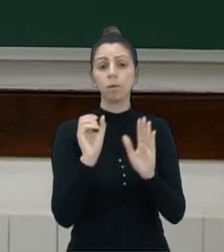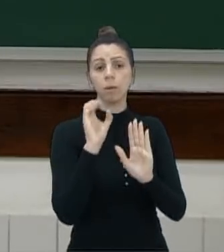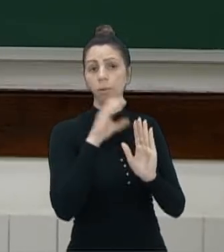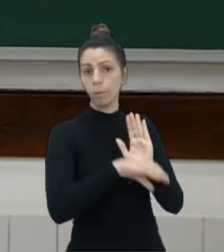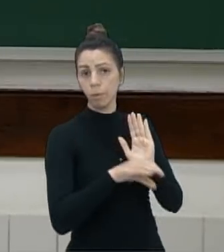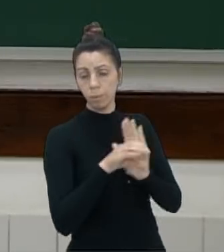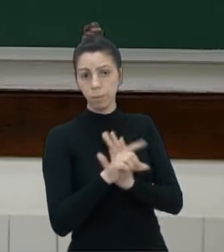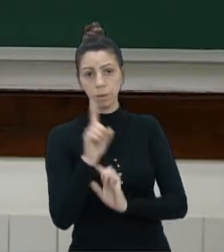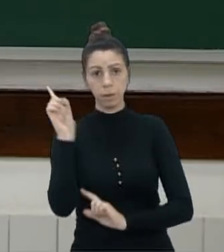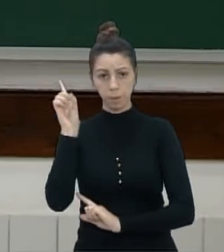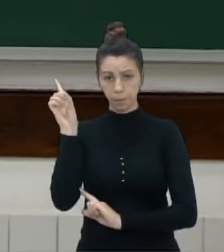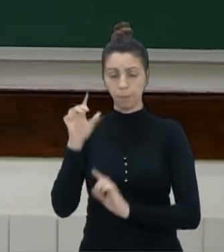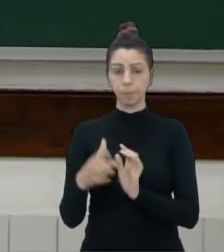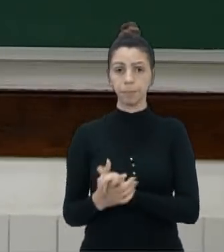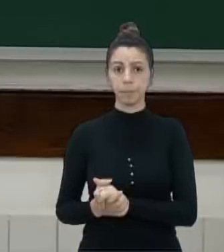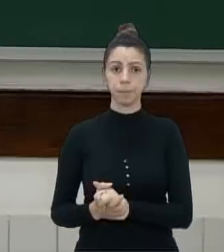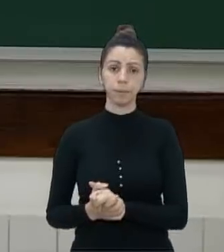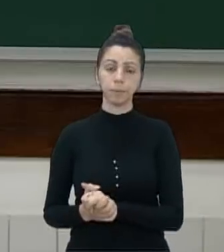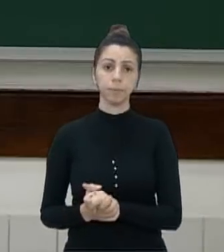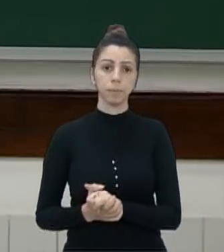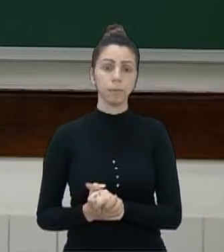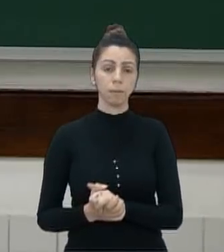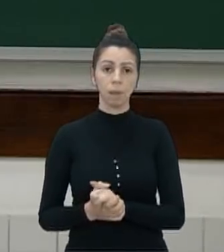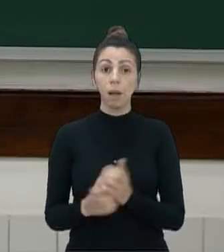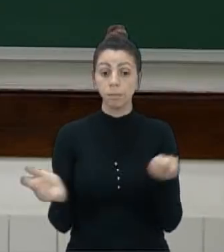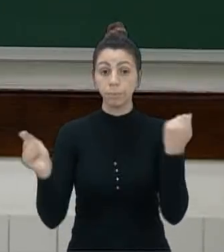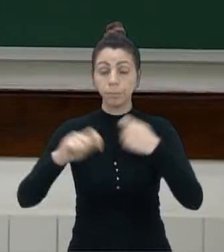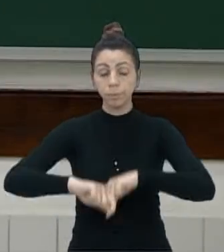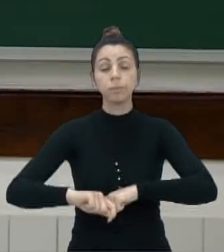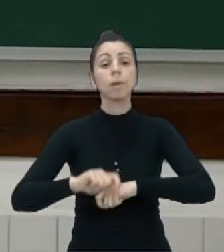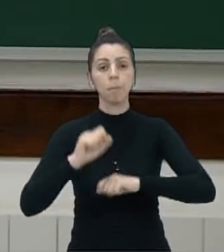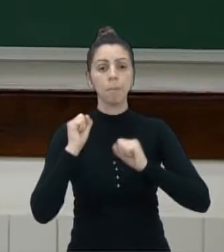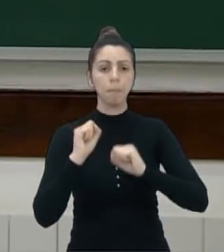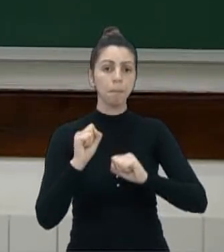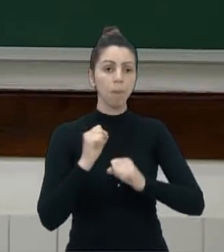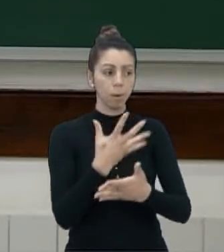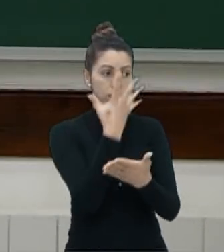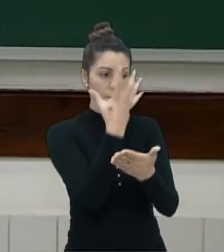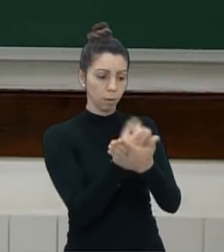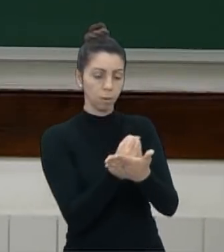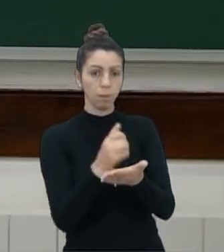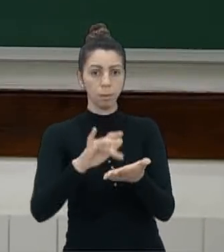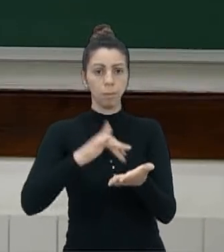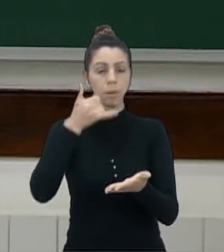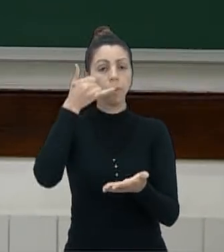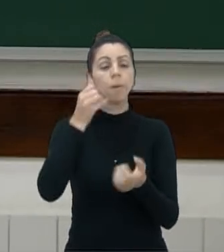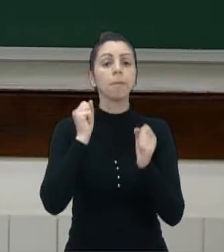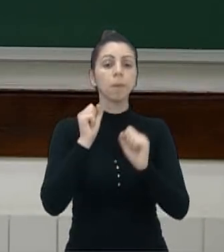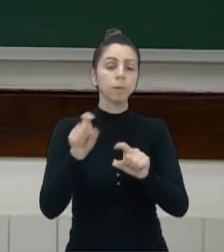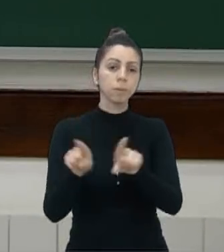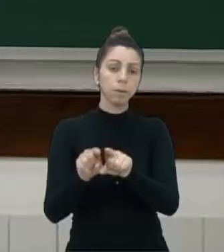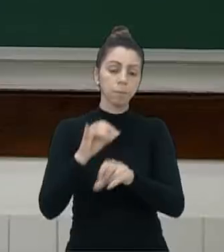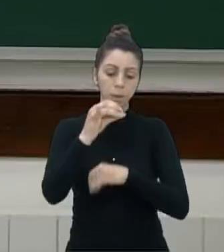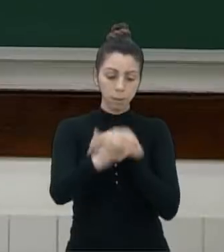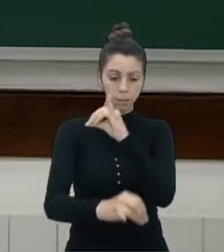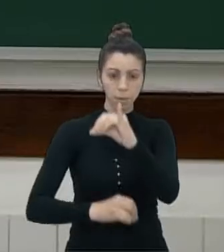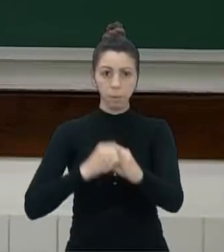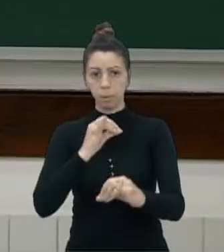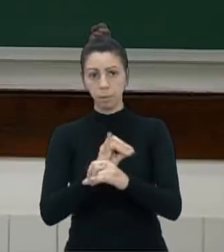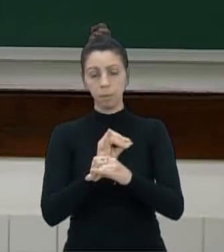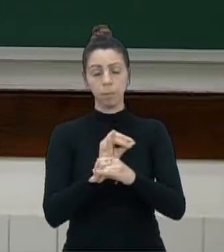aí da ferramenta, tá? Mas quem tem a possibilidade pode baixar ele no celular e pode acessar o site